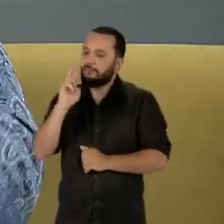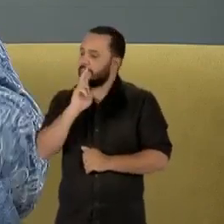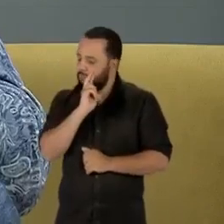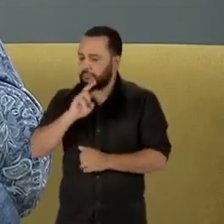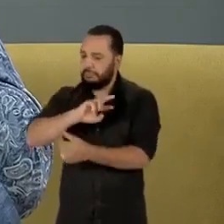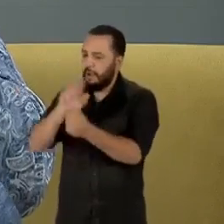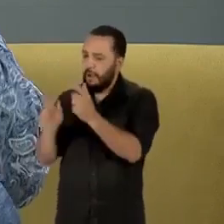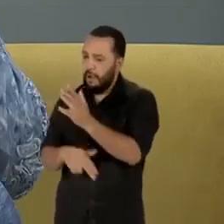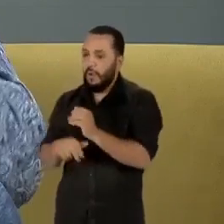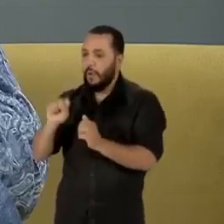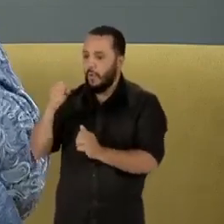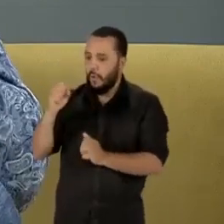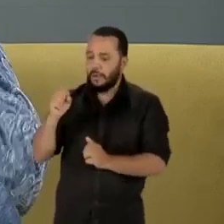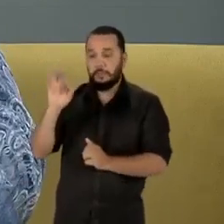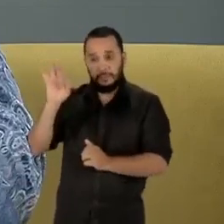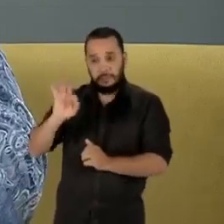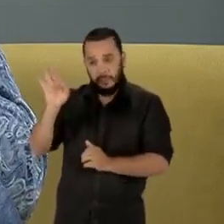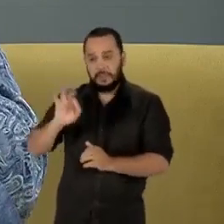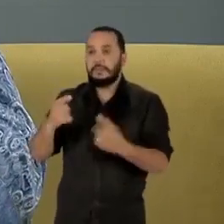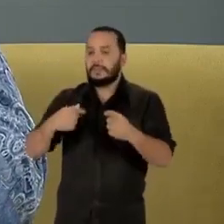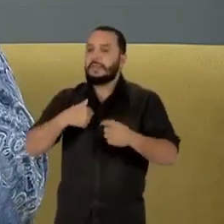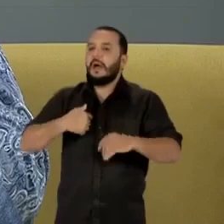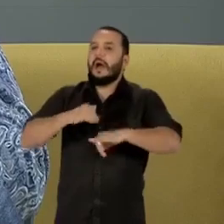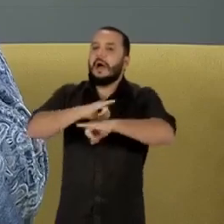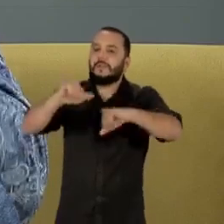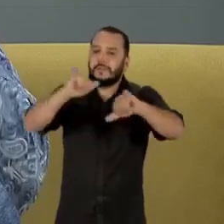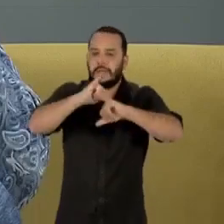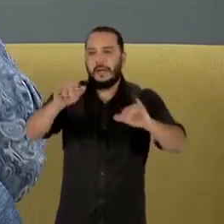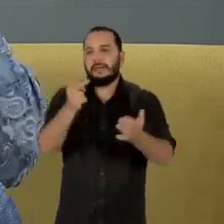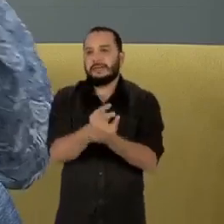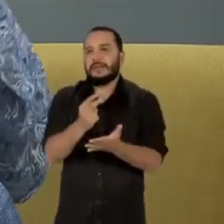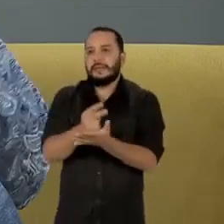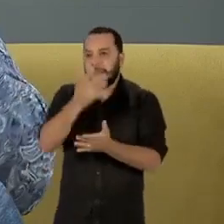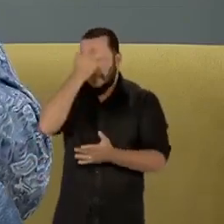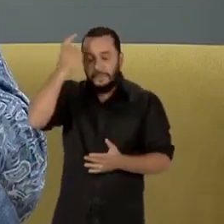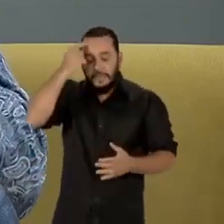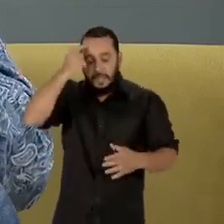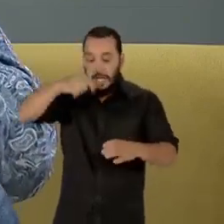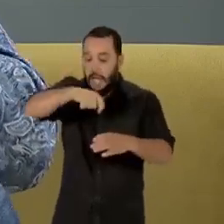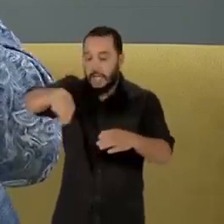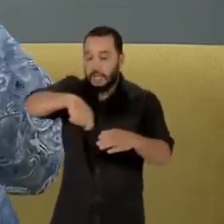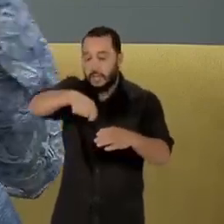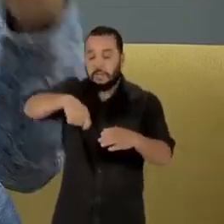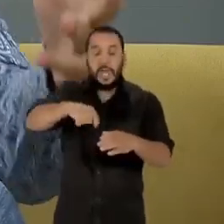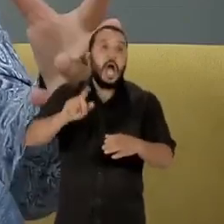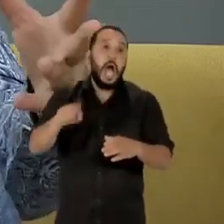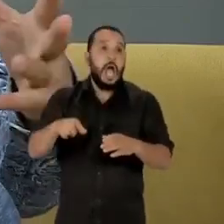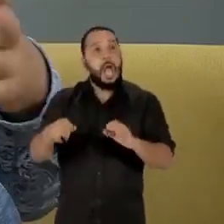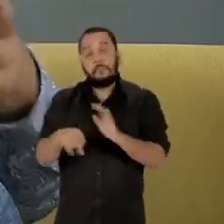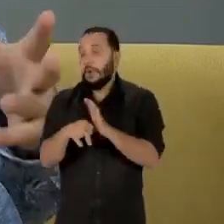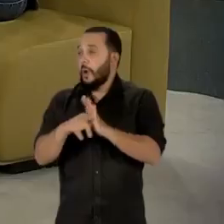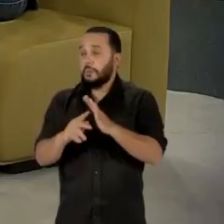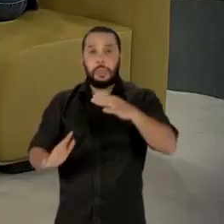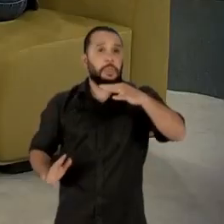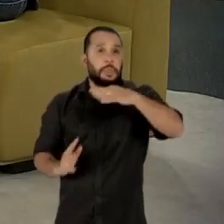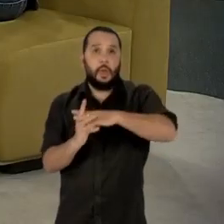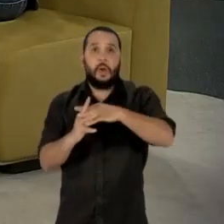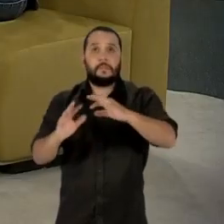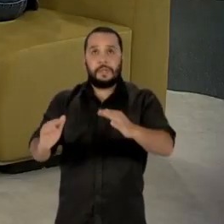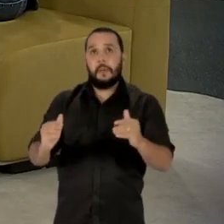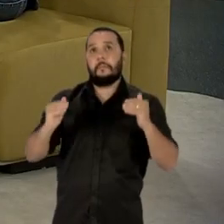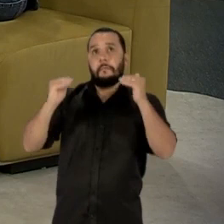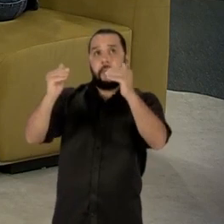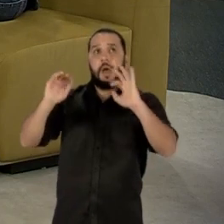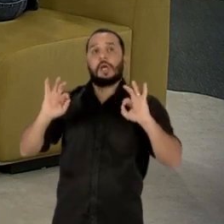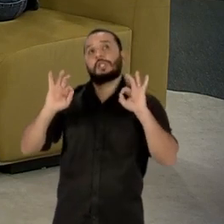essas coisas estão sendo faladas o tempo todo porque justamente as pessoas quando falam gastronomia imagina isso que é uma coisa longe de mim e tal olha